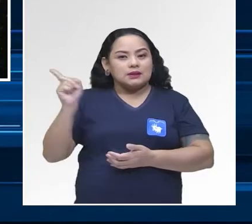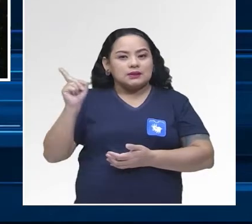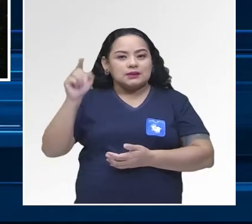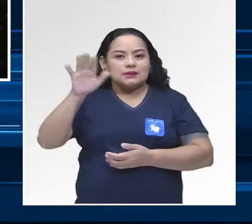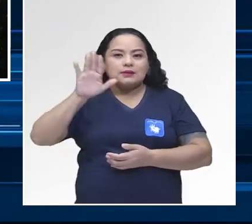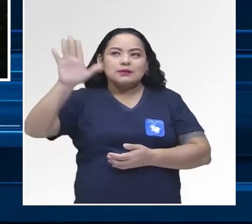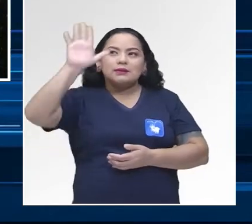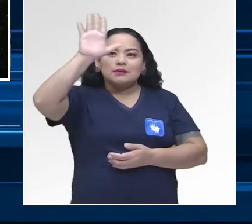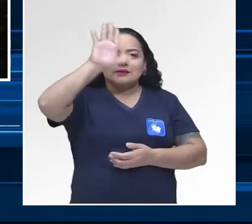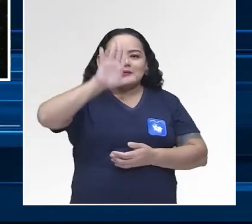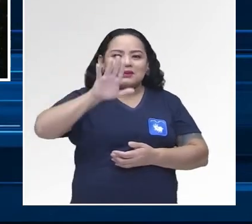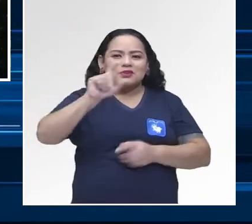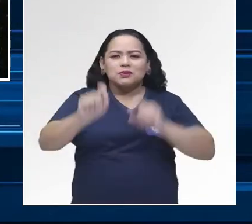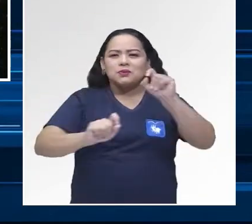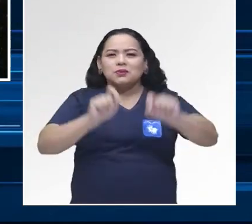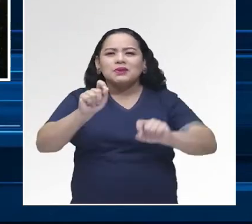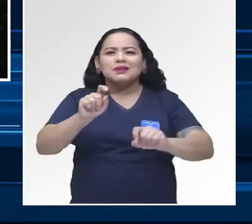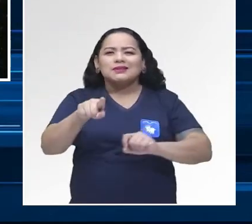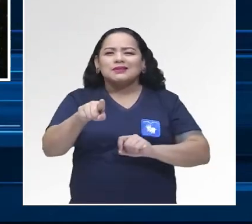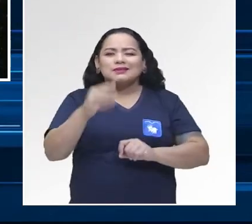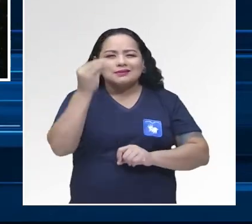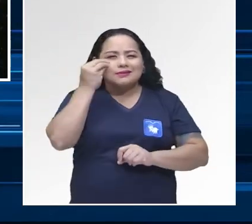aí?